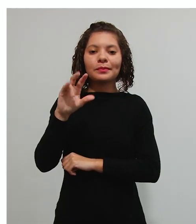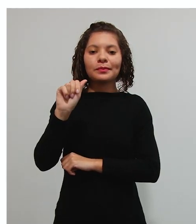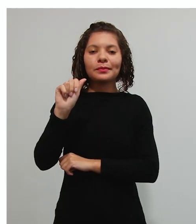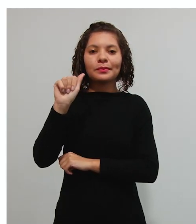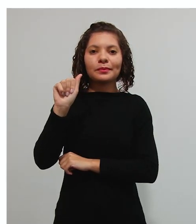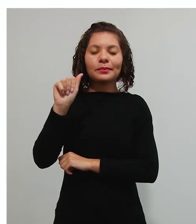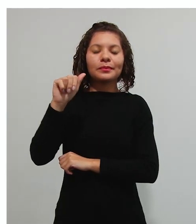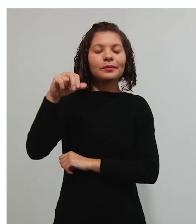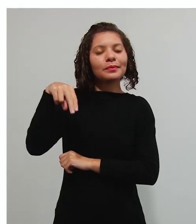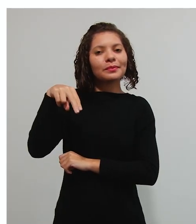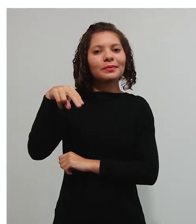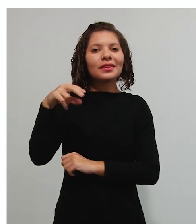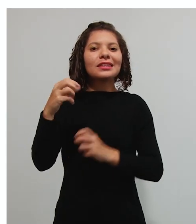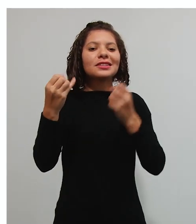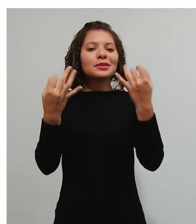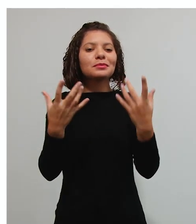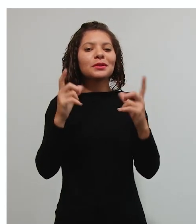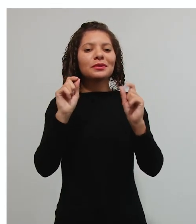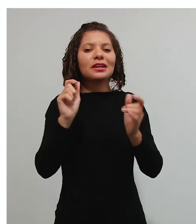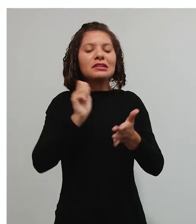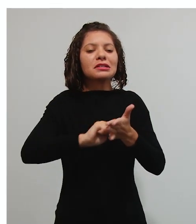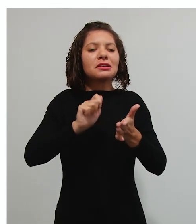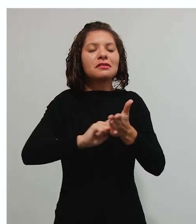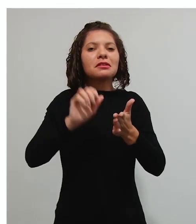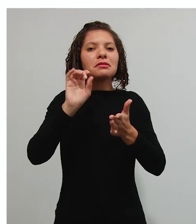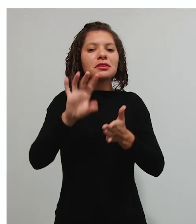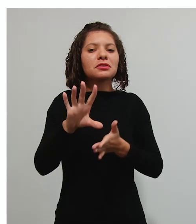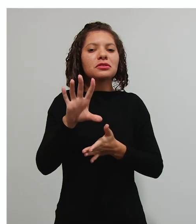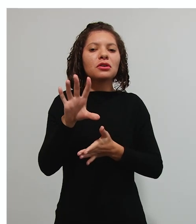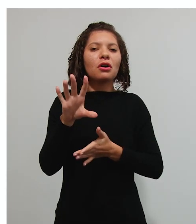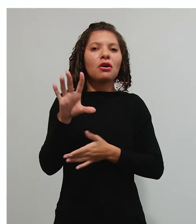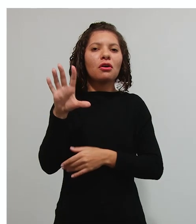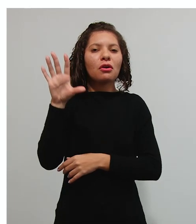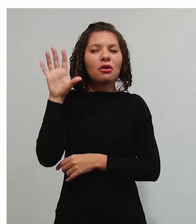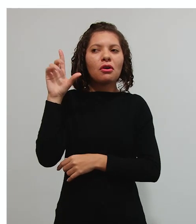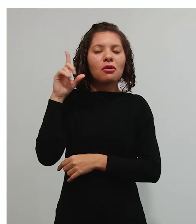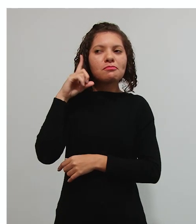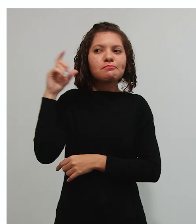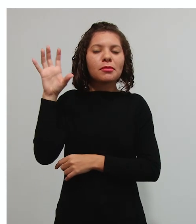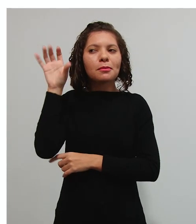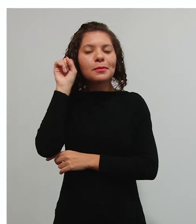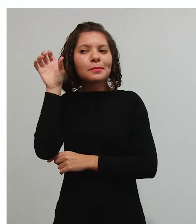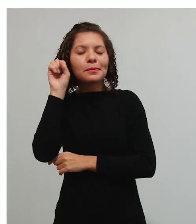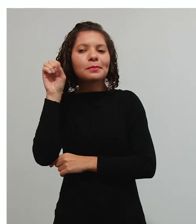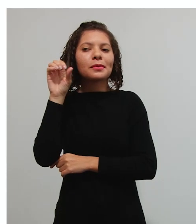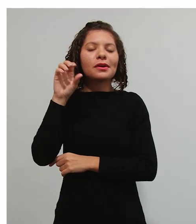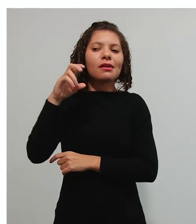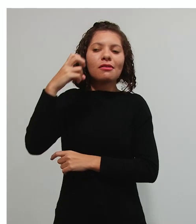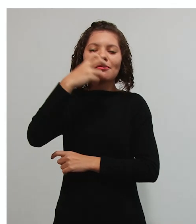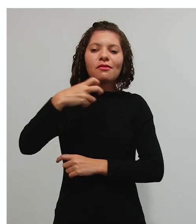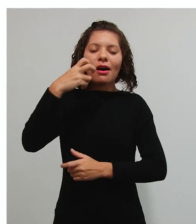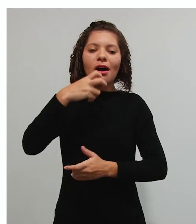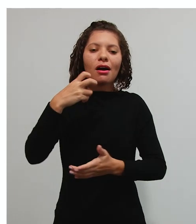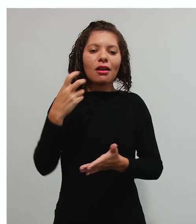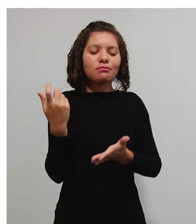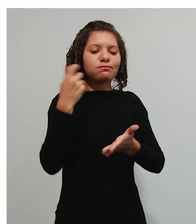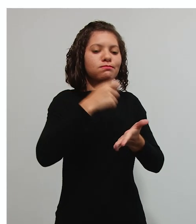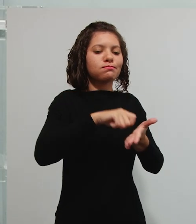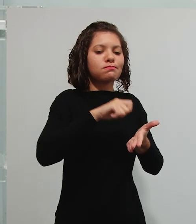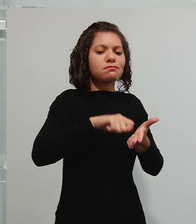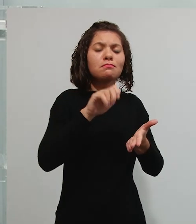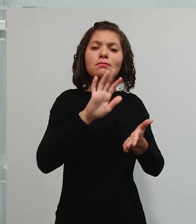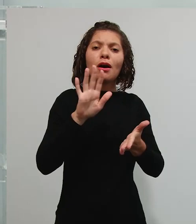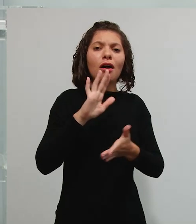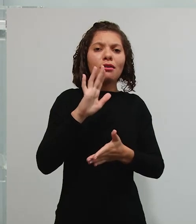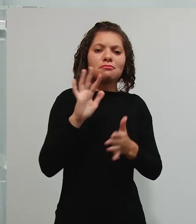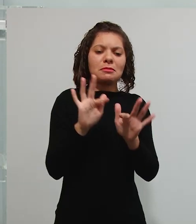ele diz: escrever não é apenas traduzir a fala em sinais gráficos, que foi aquilo que eu expliquei para vocês no